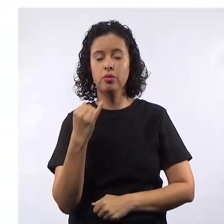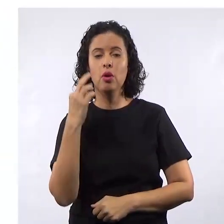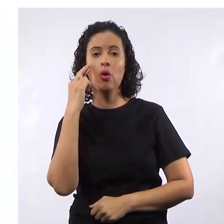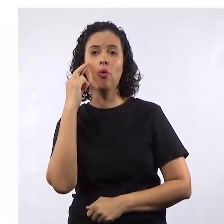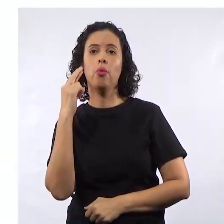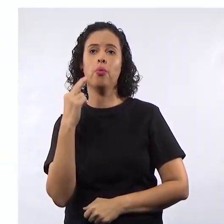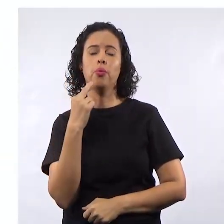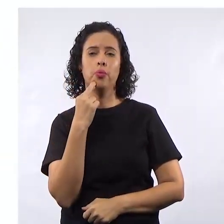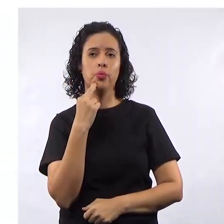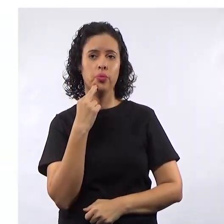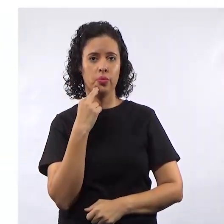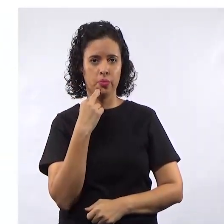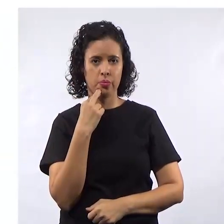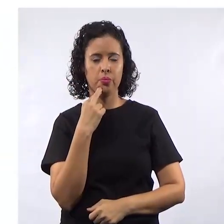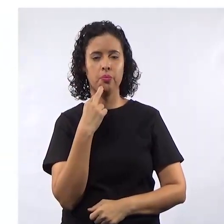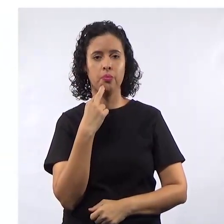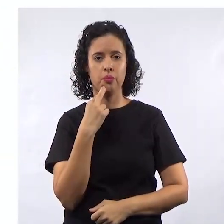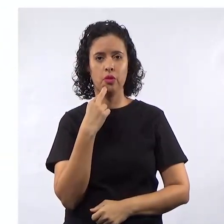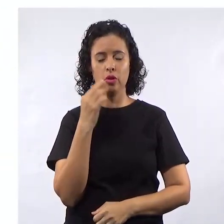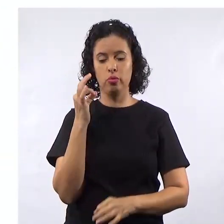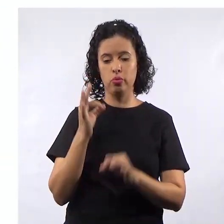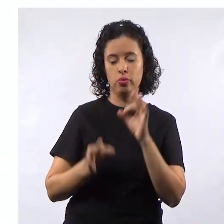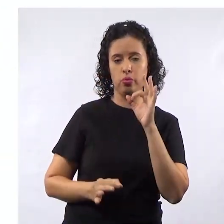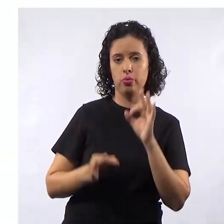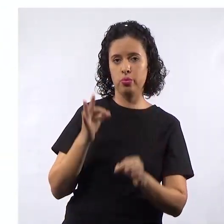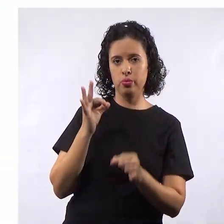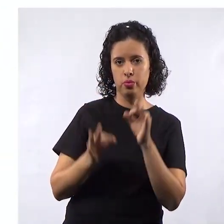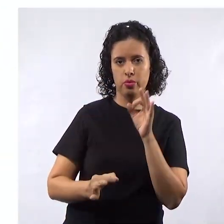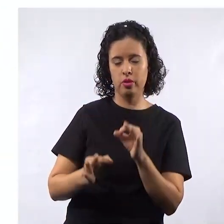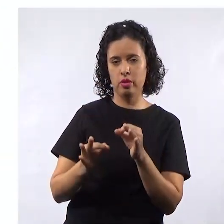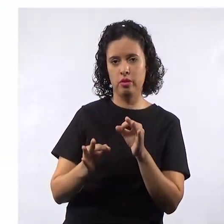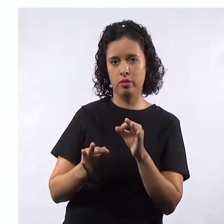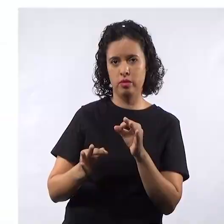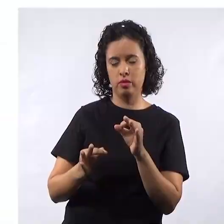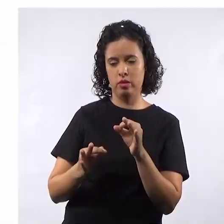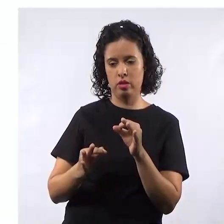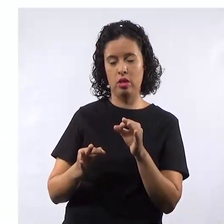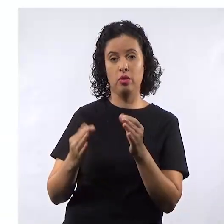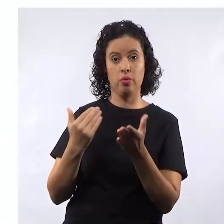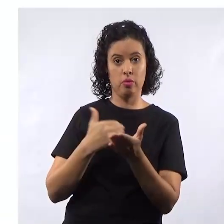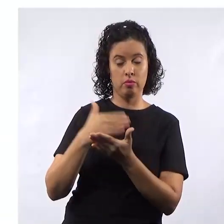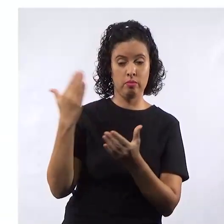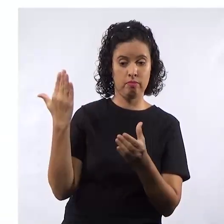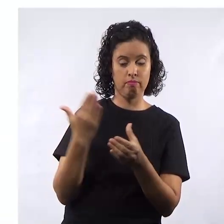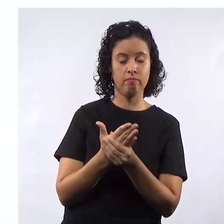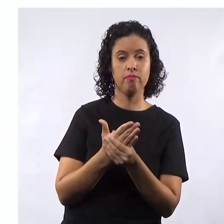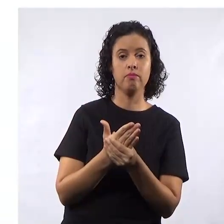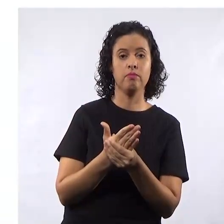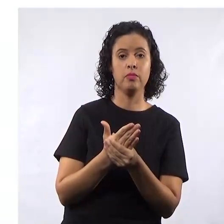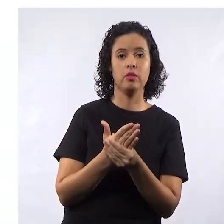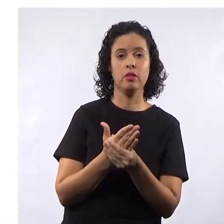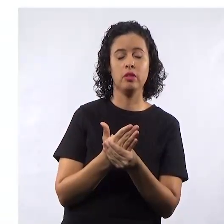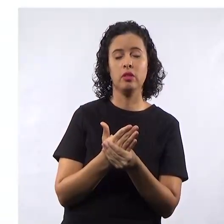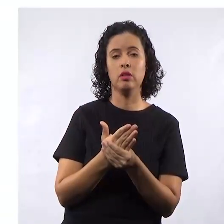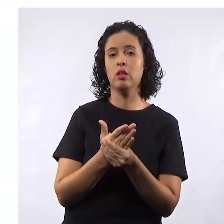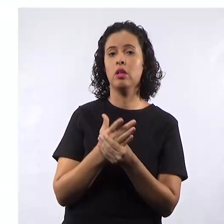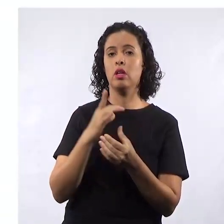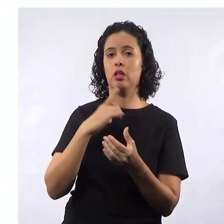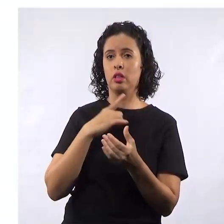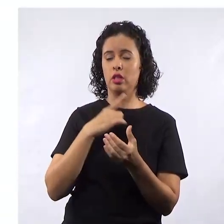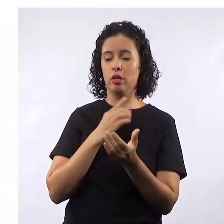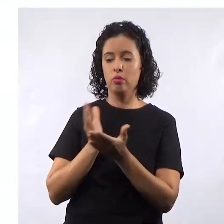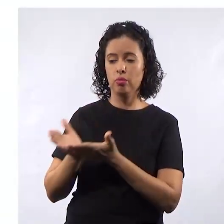né? TJ de Rondônia julgou. Aí eu vou entrar com uma ação, aí o que eu faço? Eu pego esse conjunto